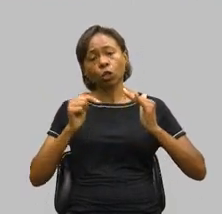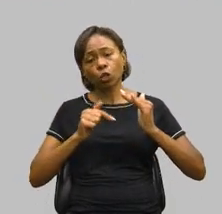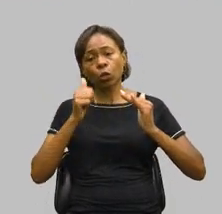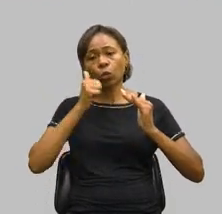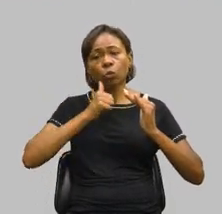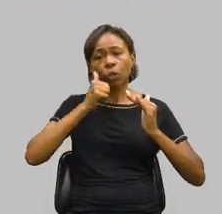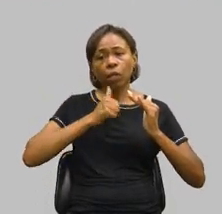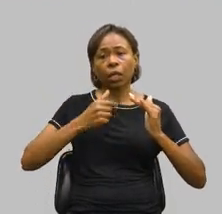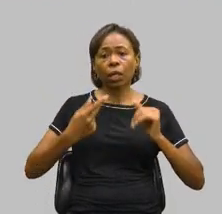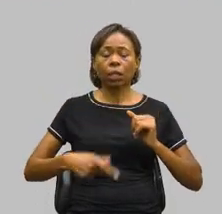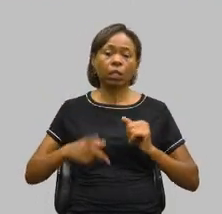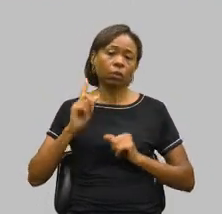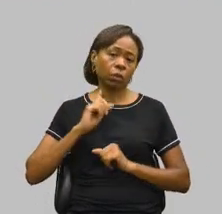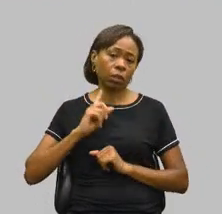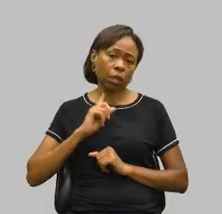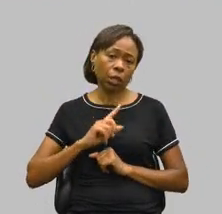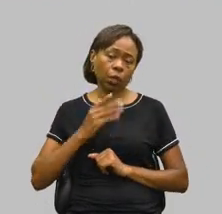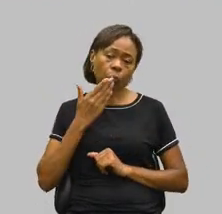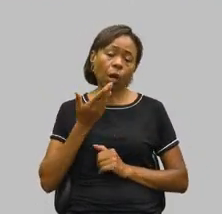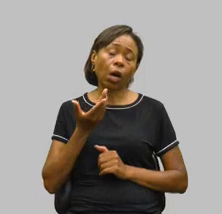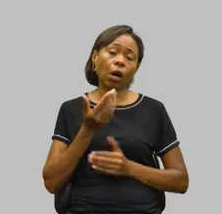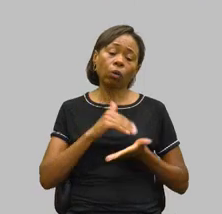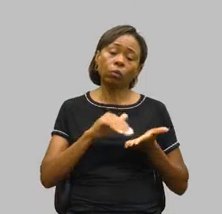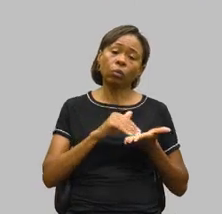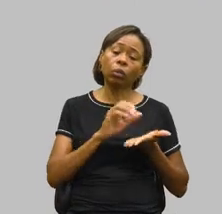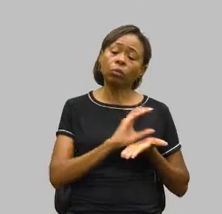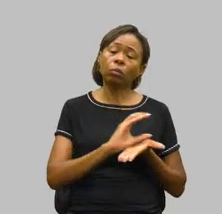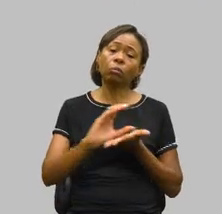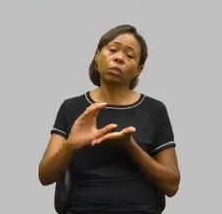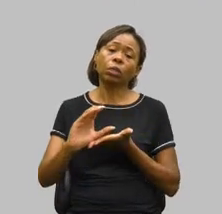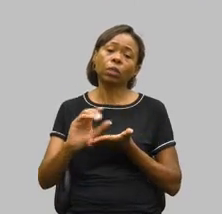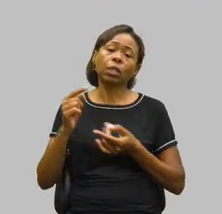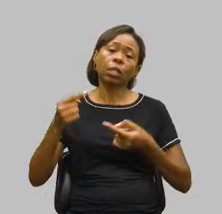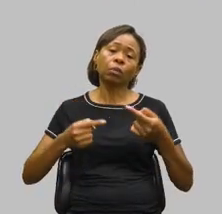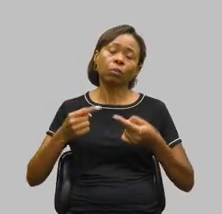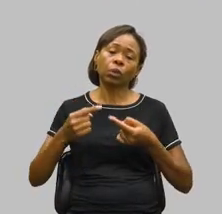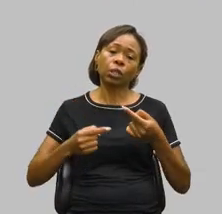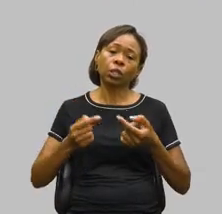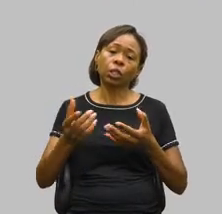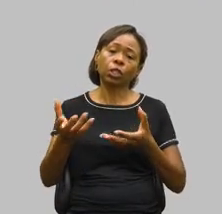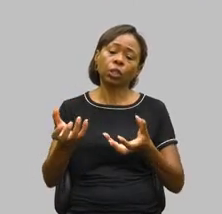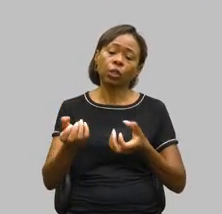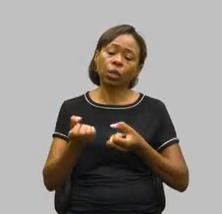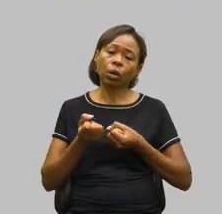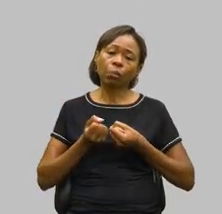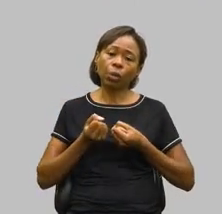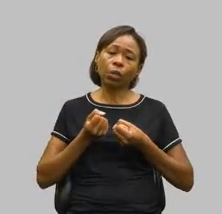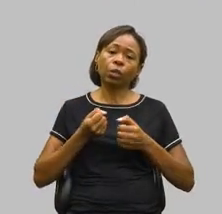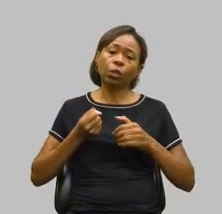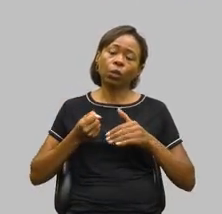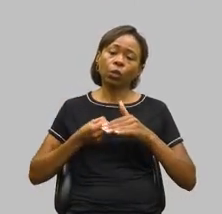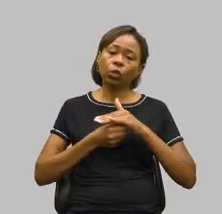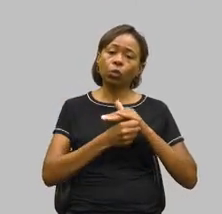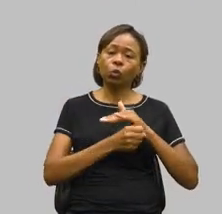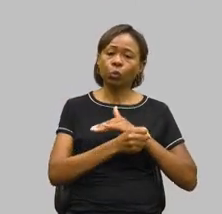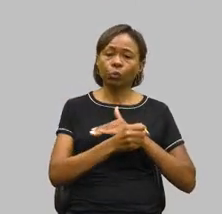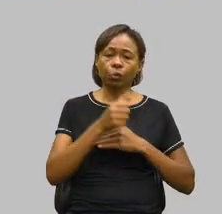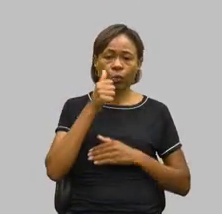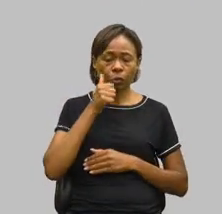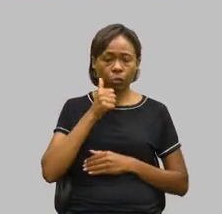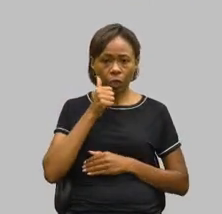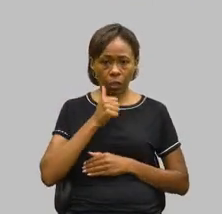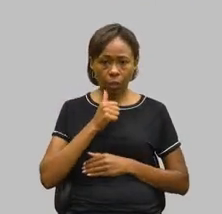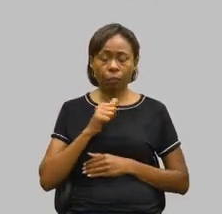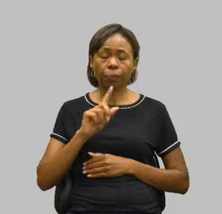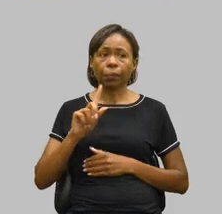investimento da cedes nessa política de abrigamento um outro ponto que a gente também gostaria de saber em relação